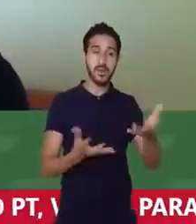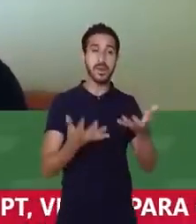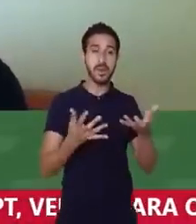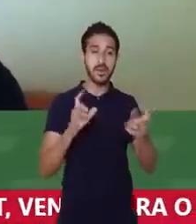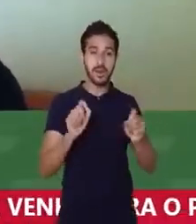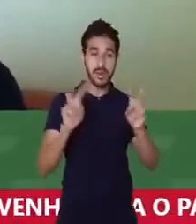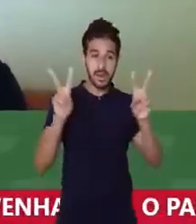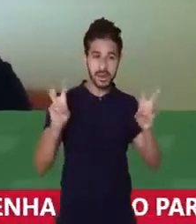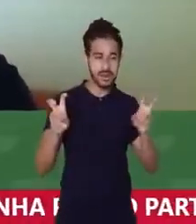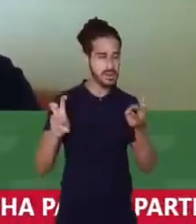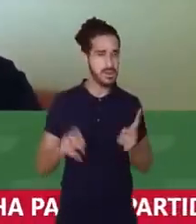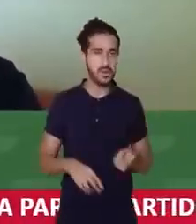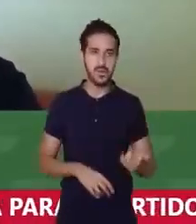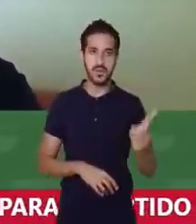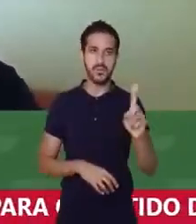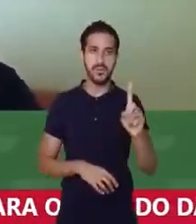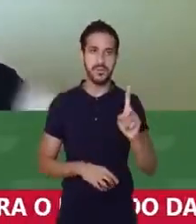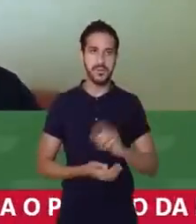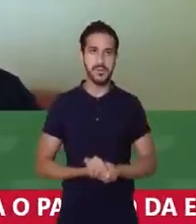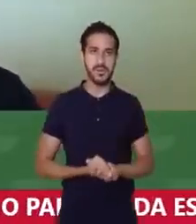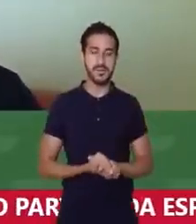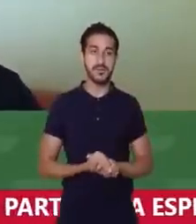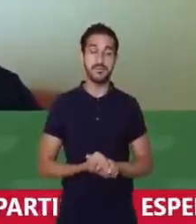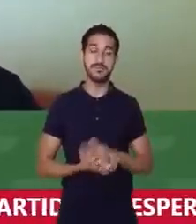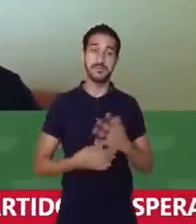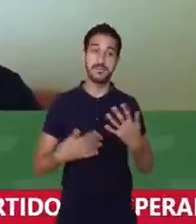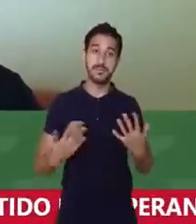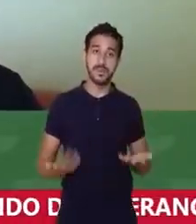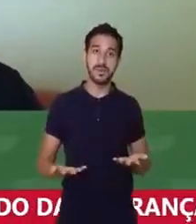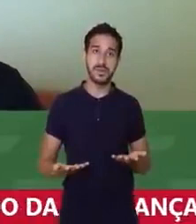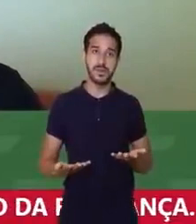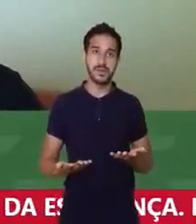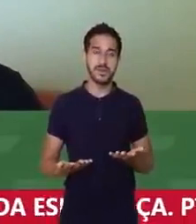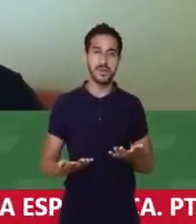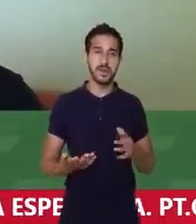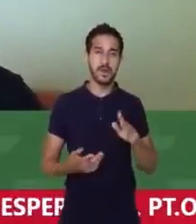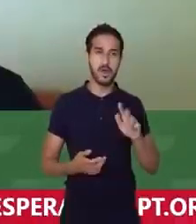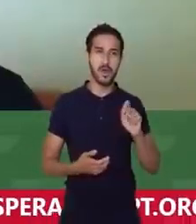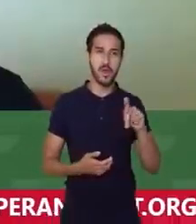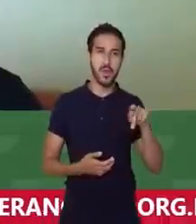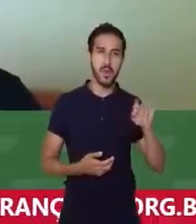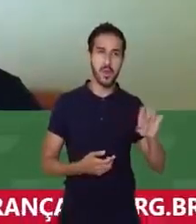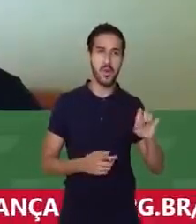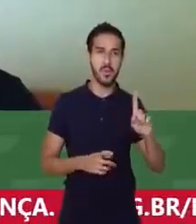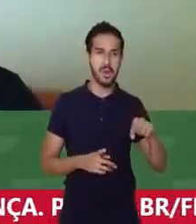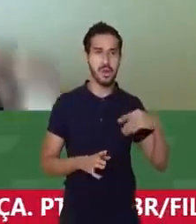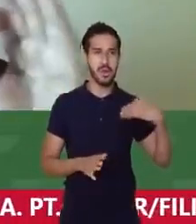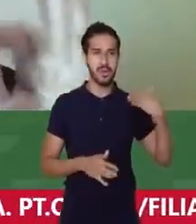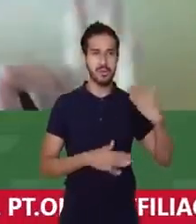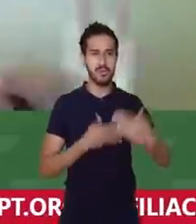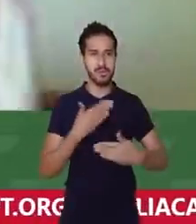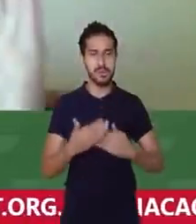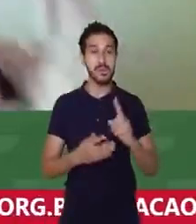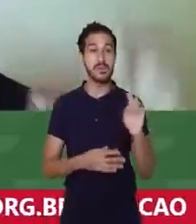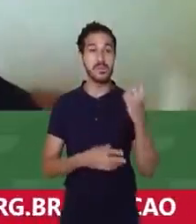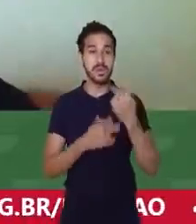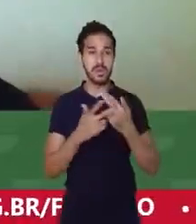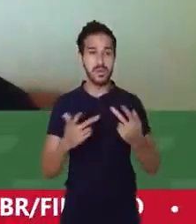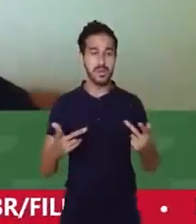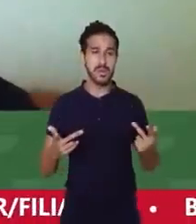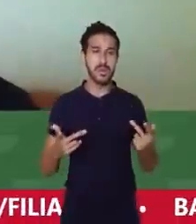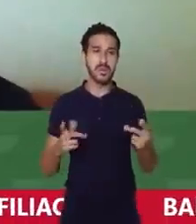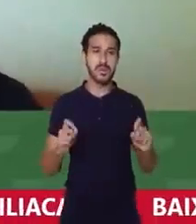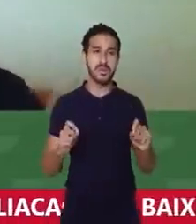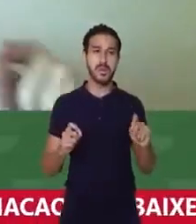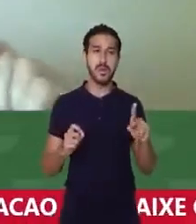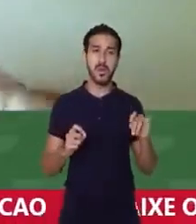Queria que isso não permanecesse. E aí, o golpe foi um processo, primeiro de tudo